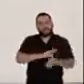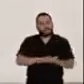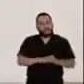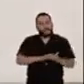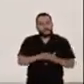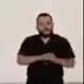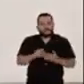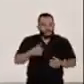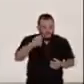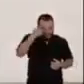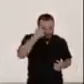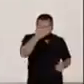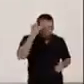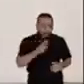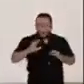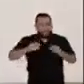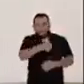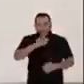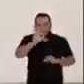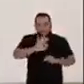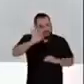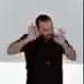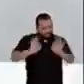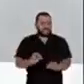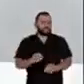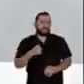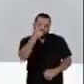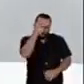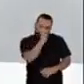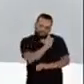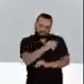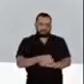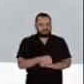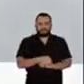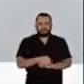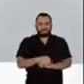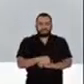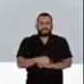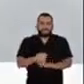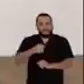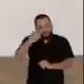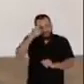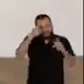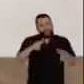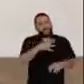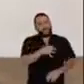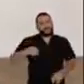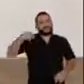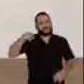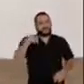que ninguém está plenamente certo em política nenhuma e eu tenho um entendimento um pouco mais grosso modo um pouco mais ela está o técnico entender que política